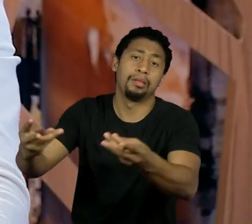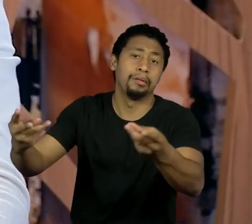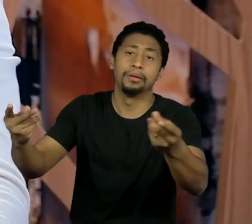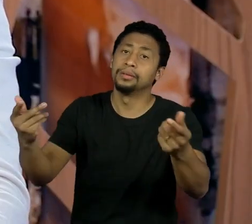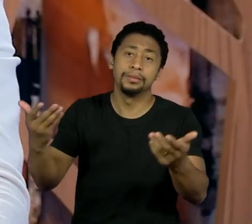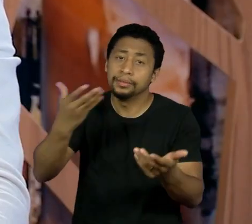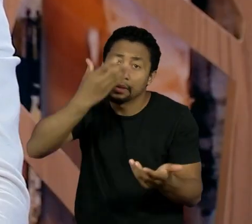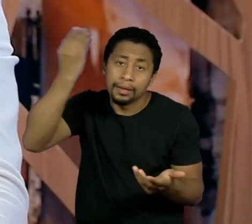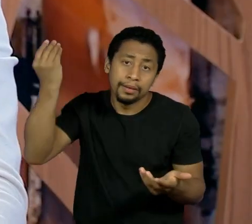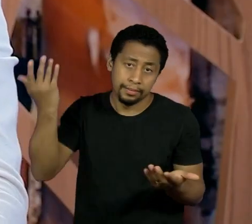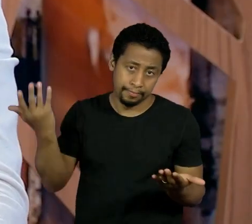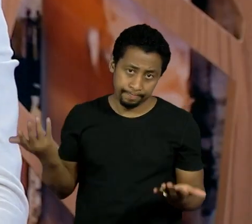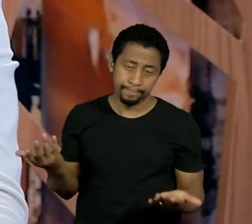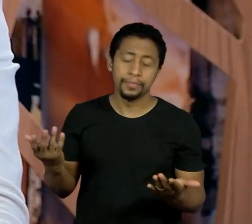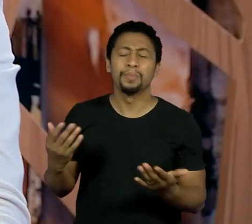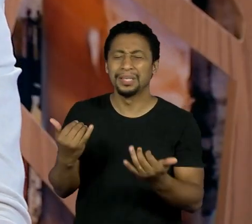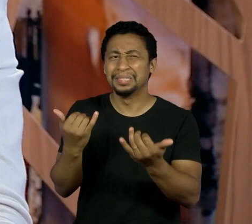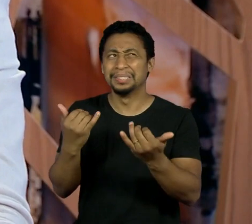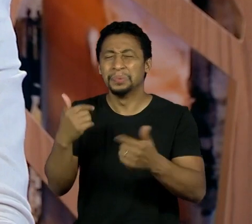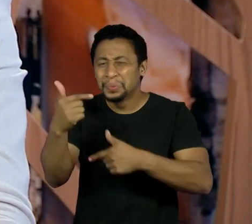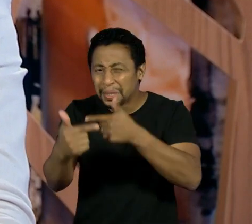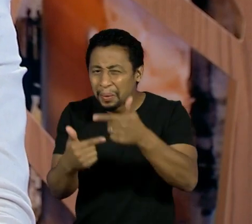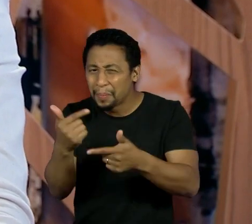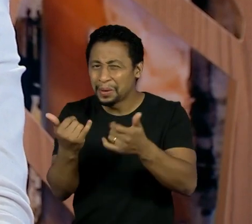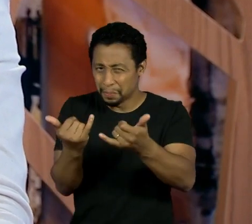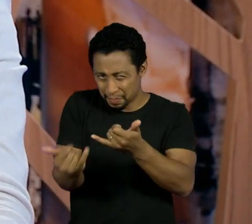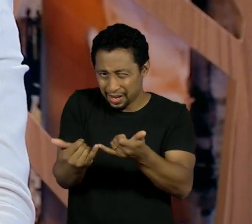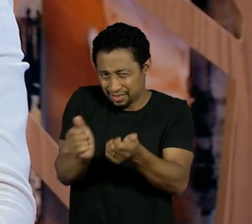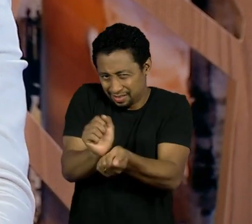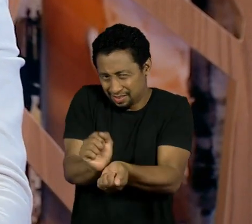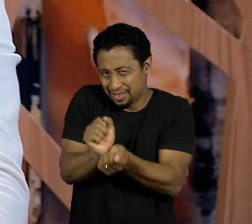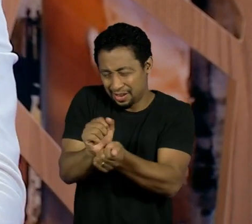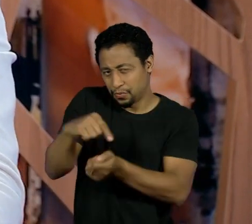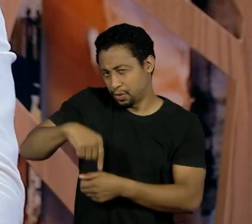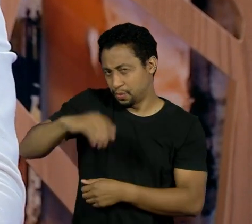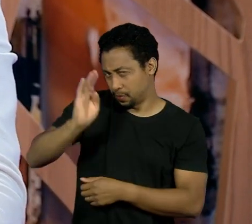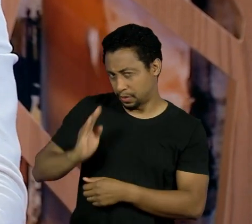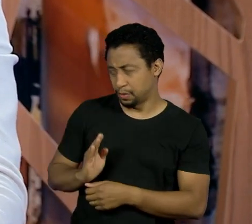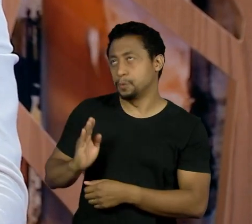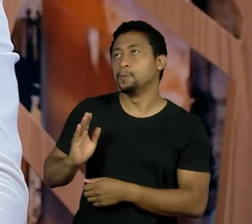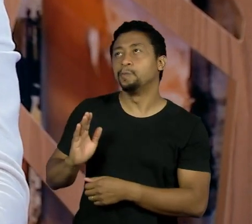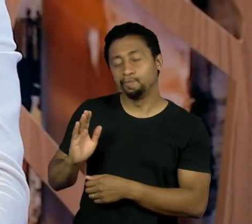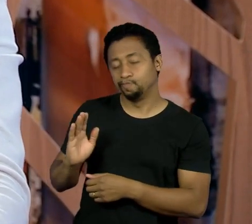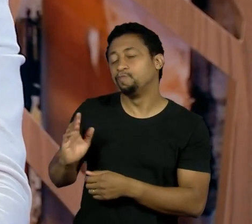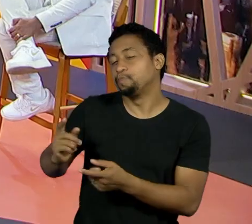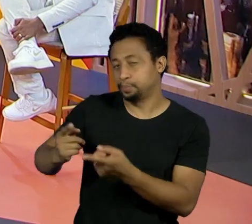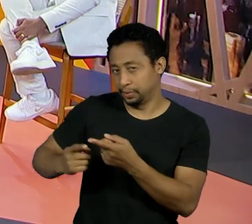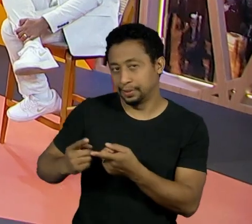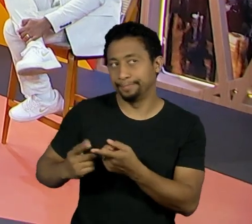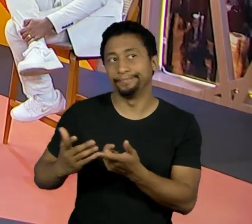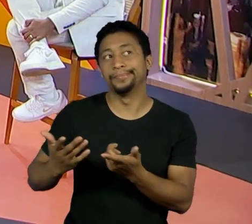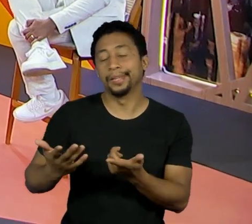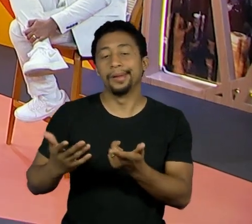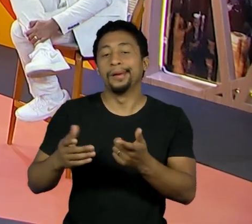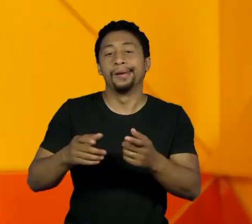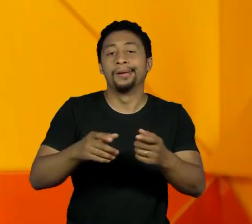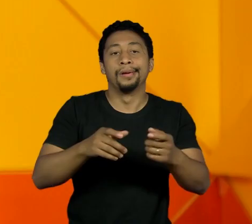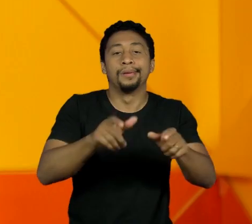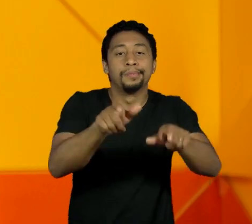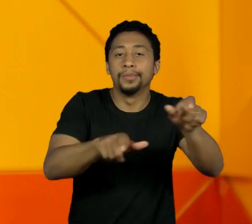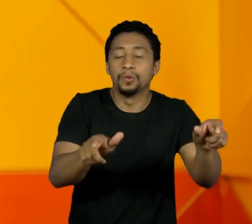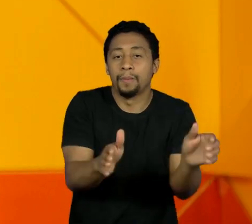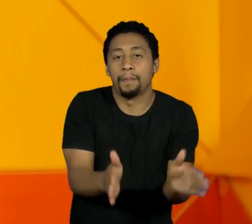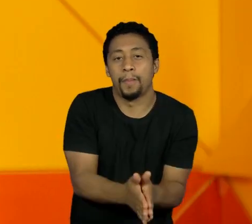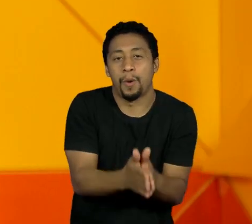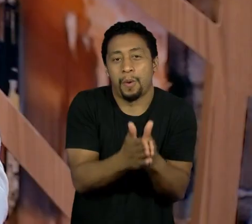dá porque no Brasil teve todo um desmonte das políticas de trabalho e emprego para a população pobre desse país.